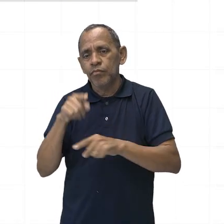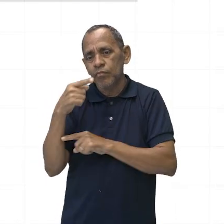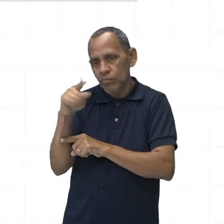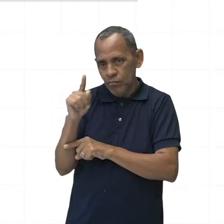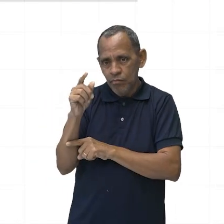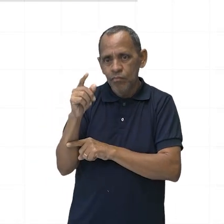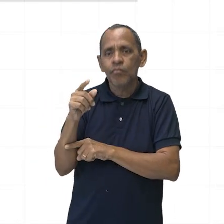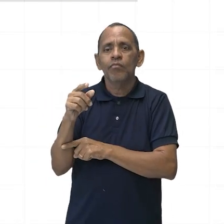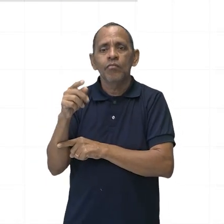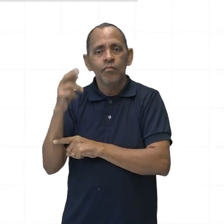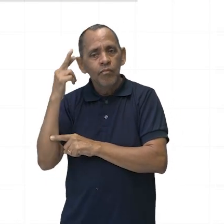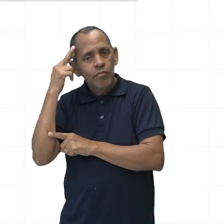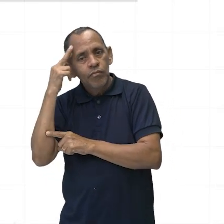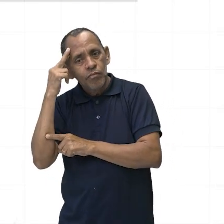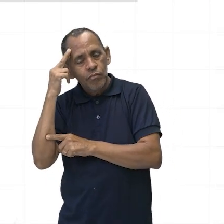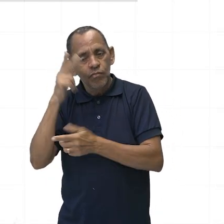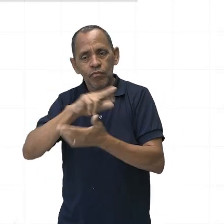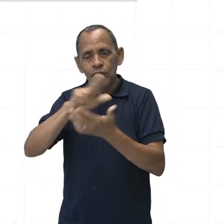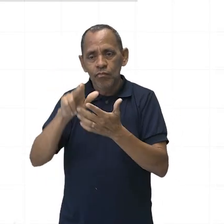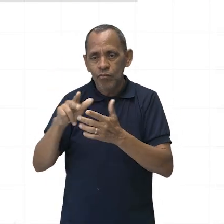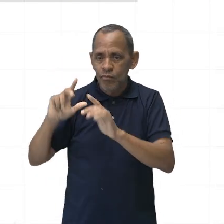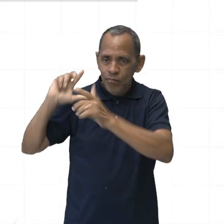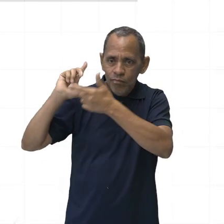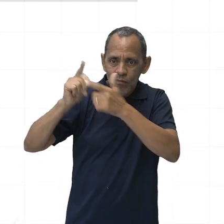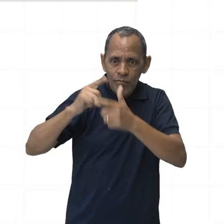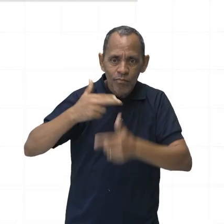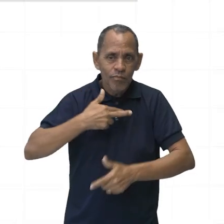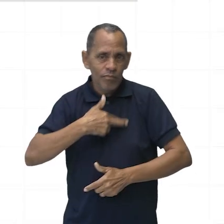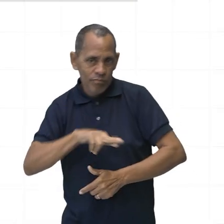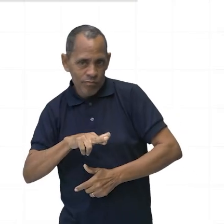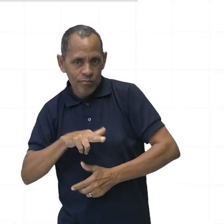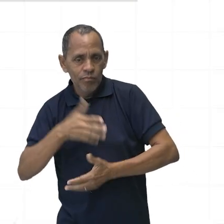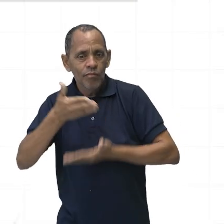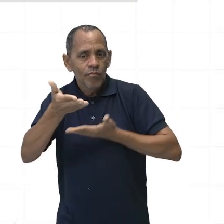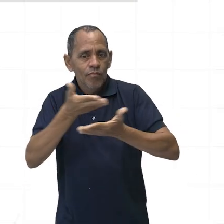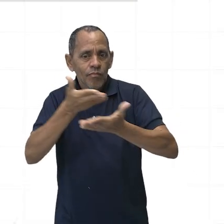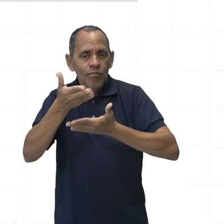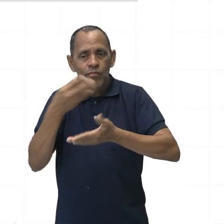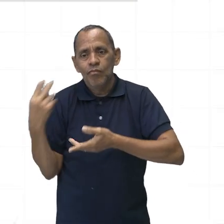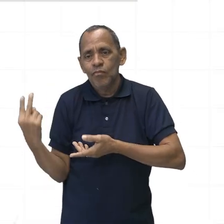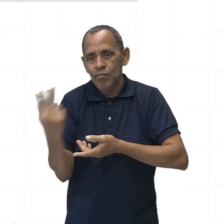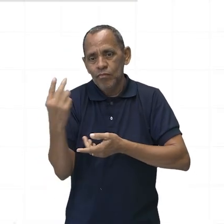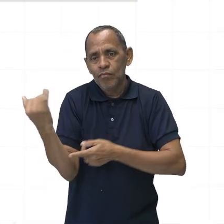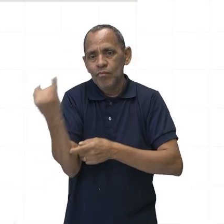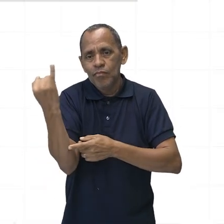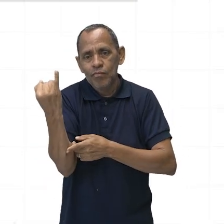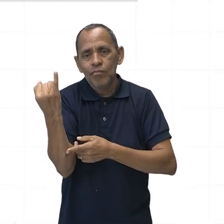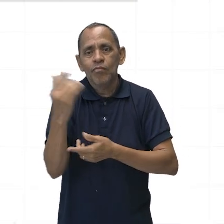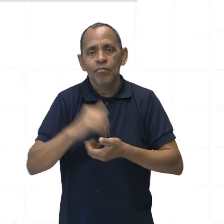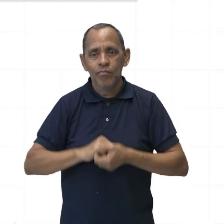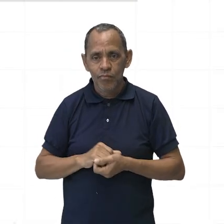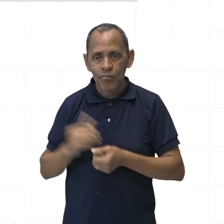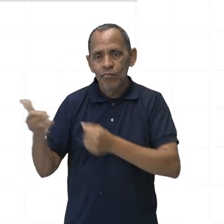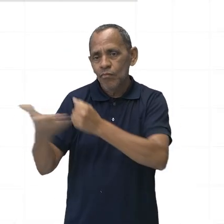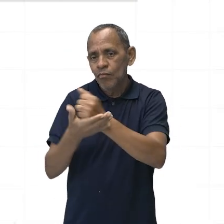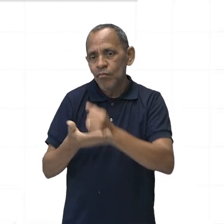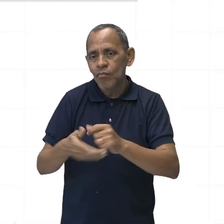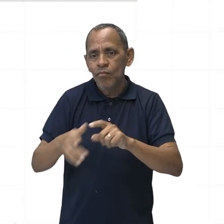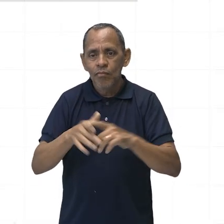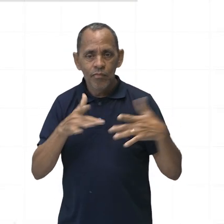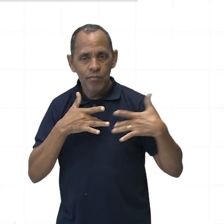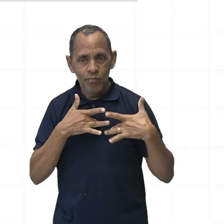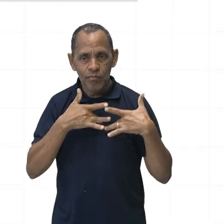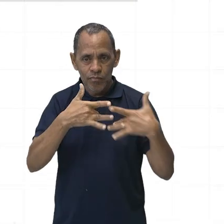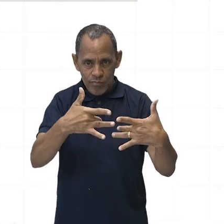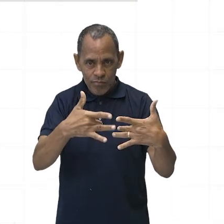Muitas tradições religiosas, elas compartilham valores fundamentais, como a